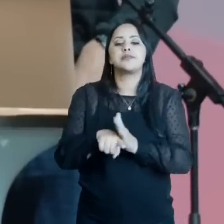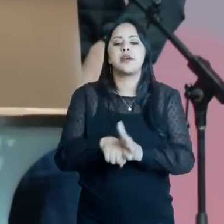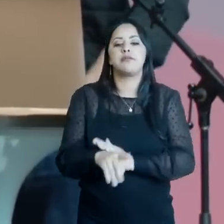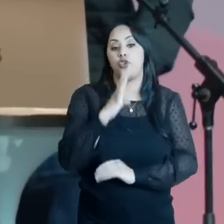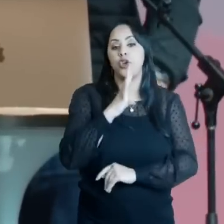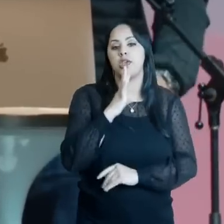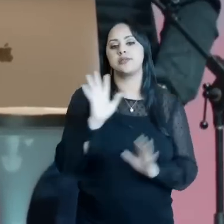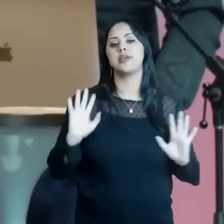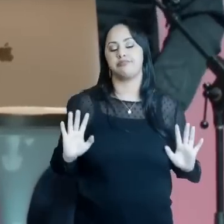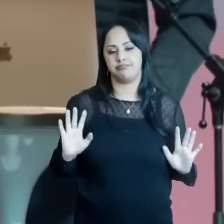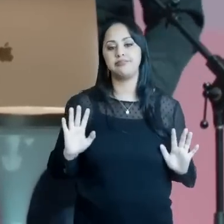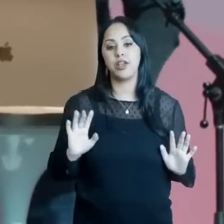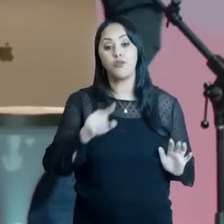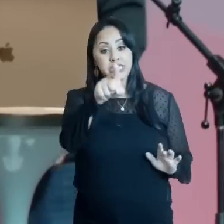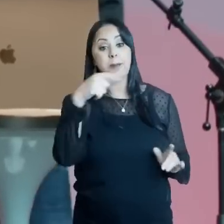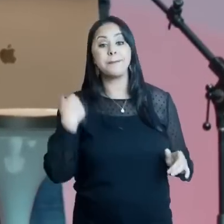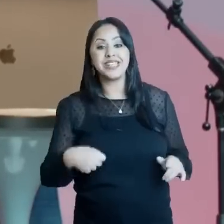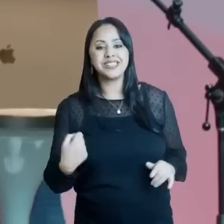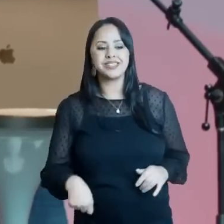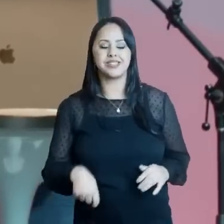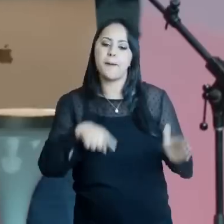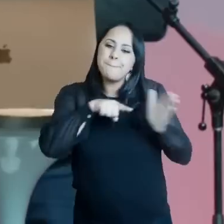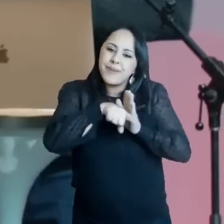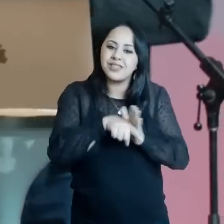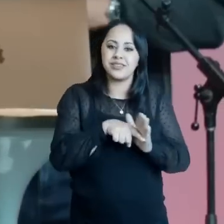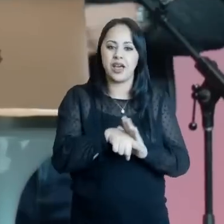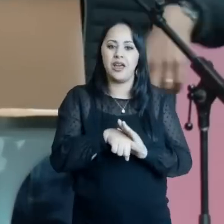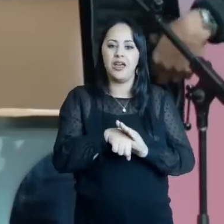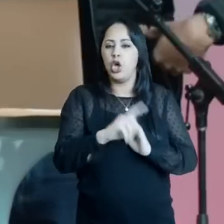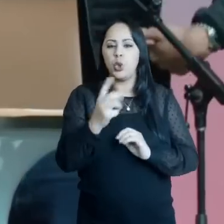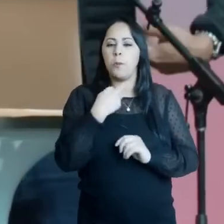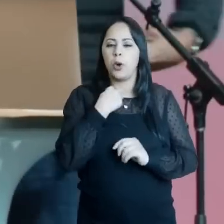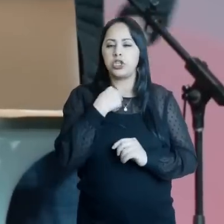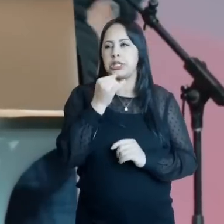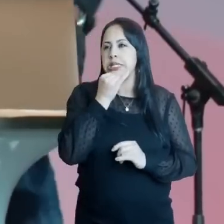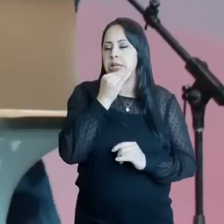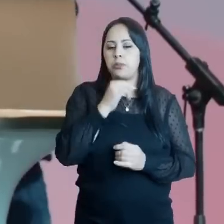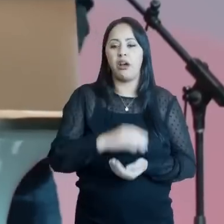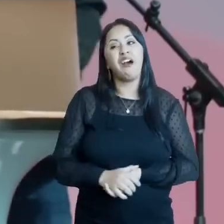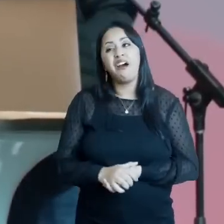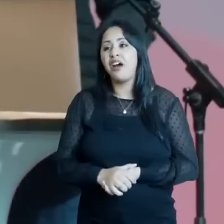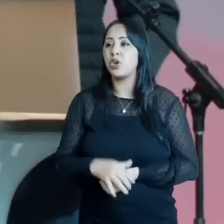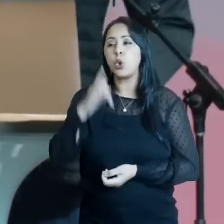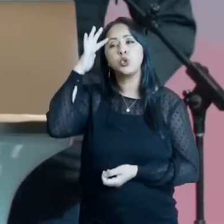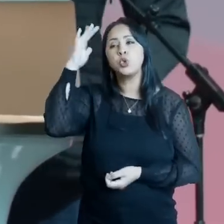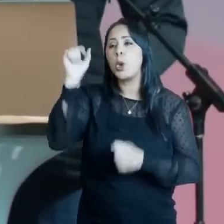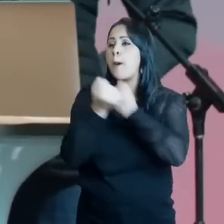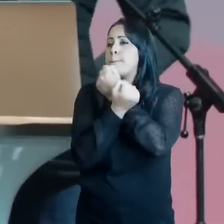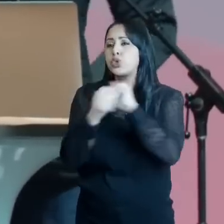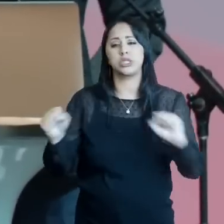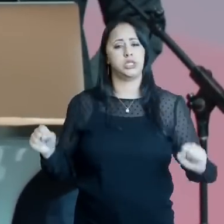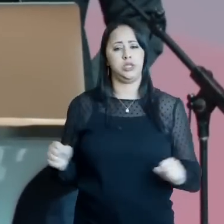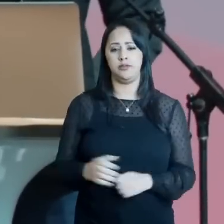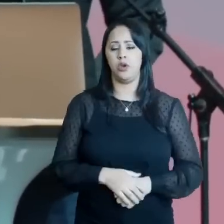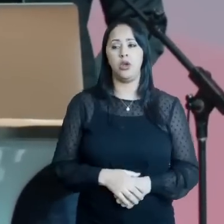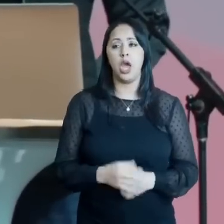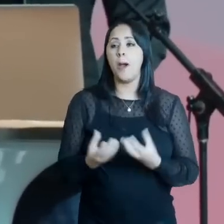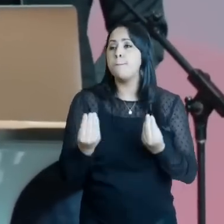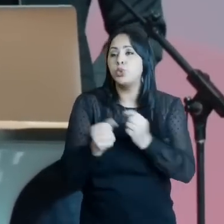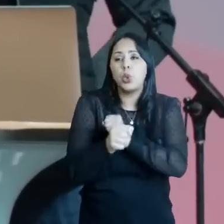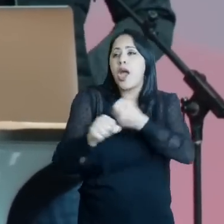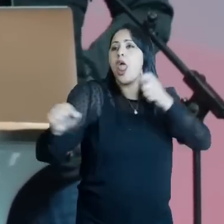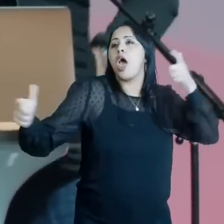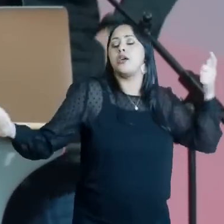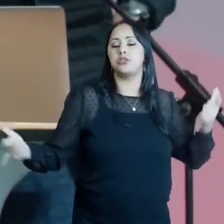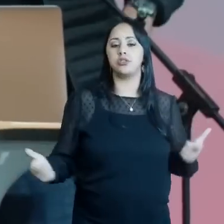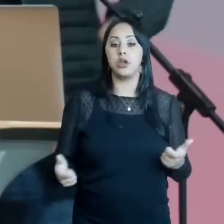atrás para ver, você fica achando que ele é muito distante, você fica achando que é muito impossível, que você nunca vai realizar. Agora,